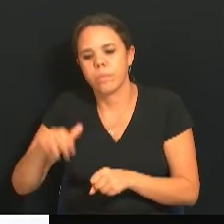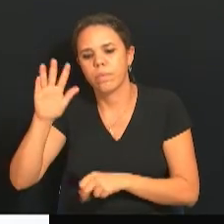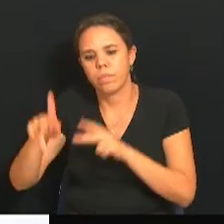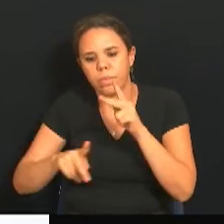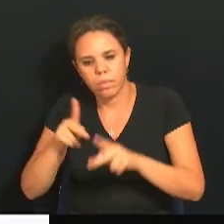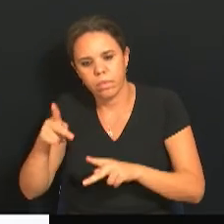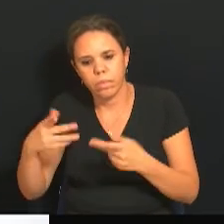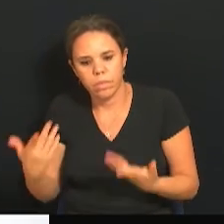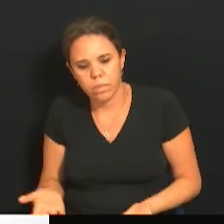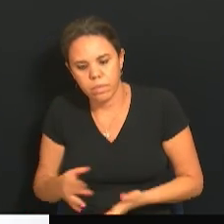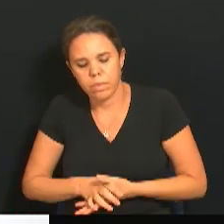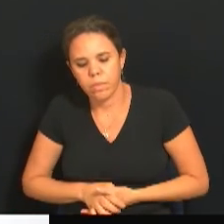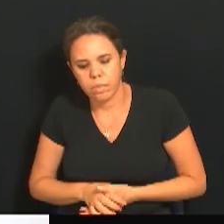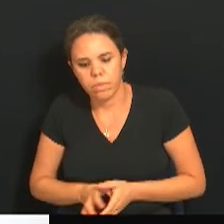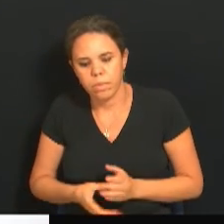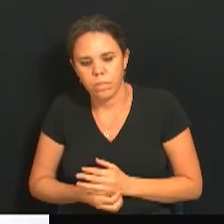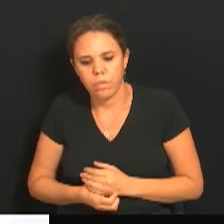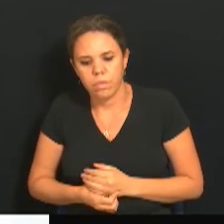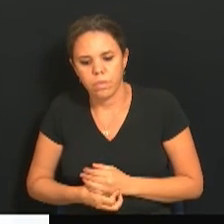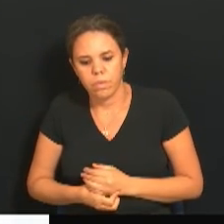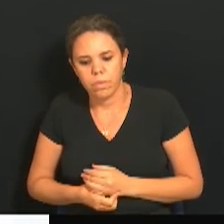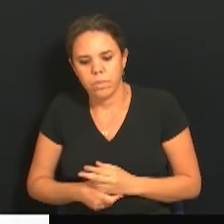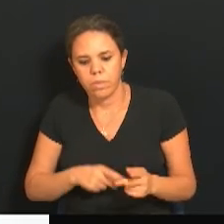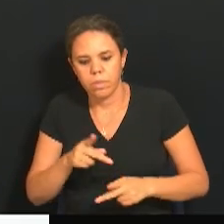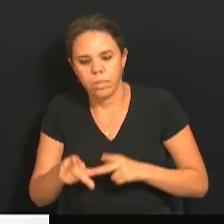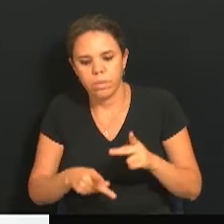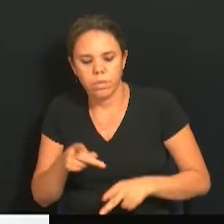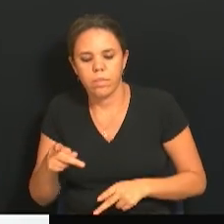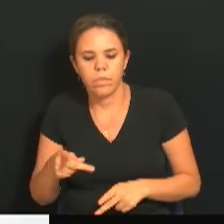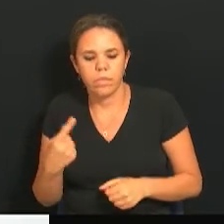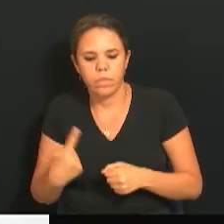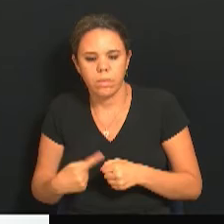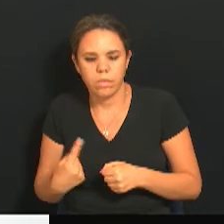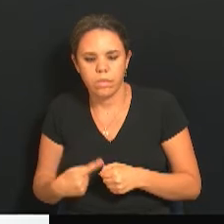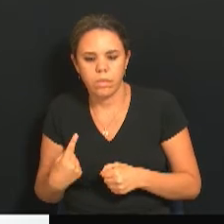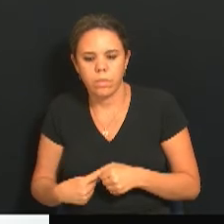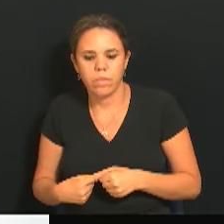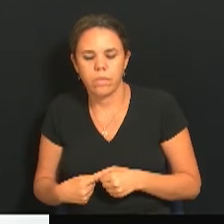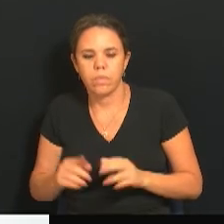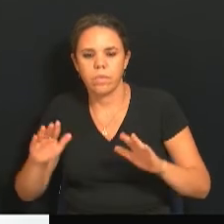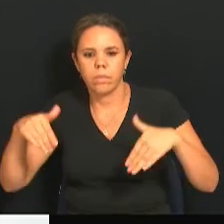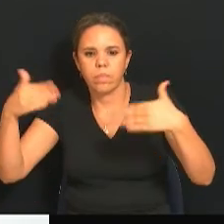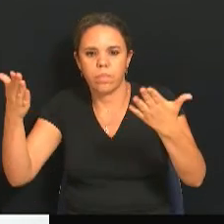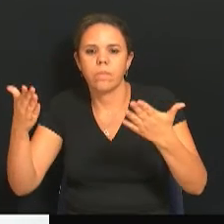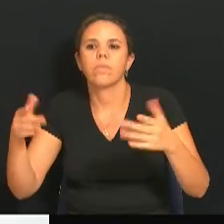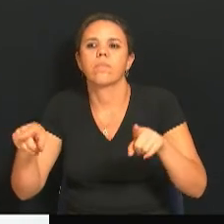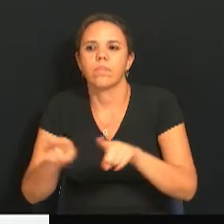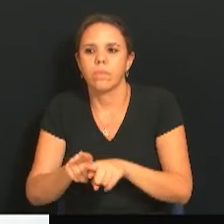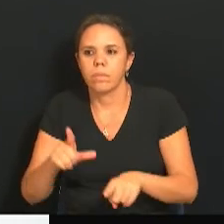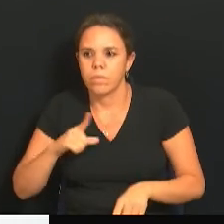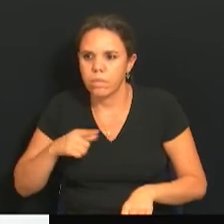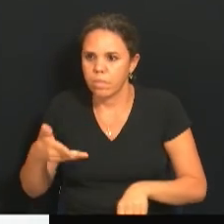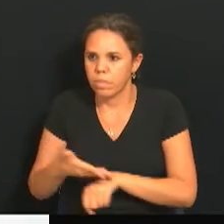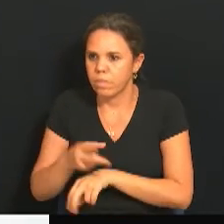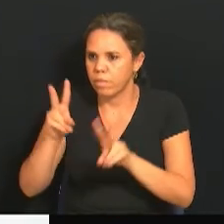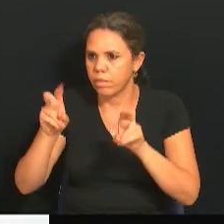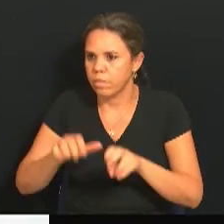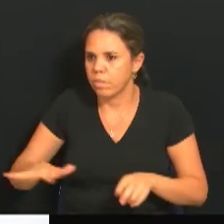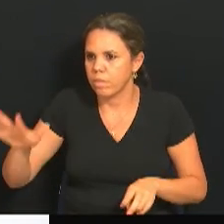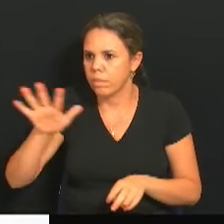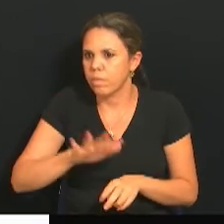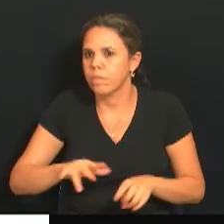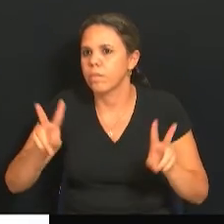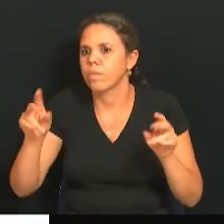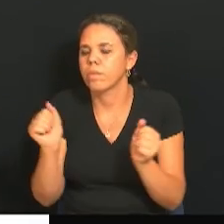pessoas, mais entes, tanto da municipalidade quanto fora dela, que têm inserção sobre esse cenário. E só